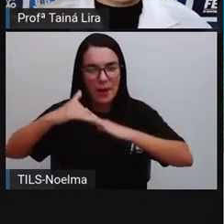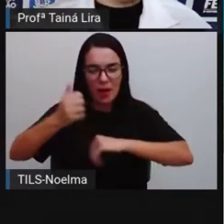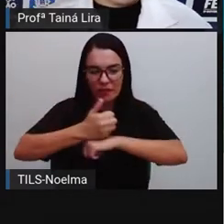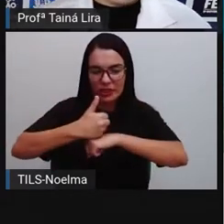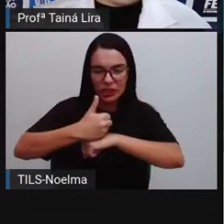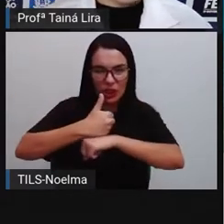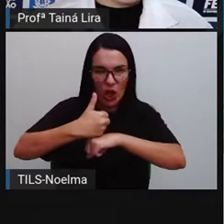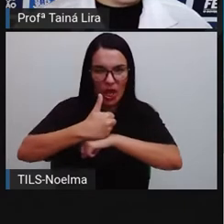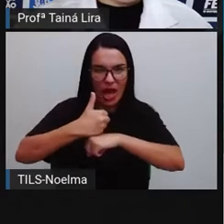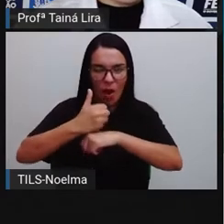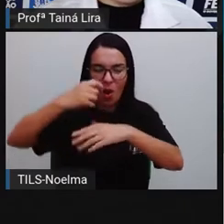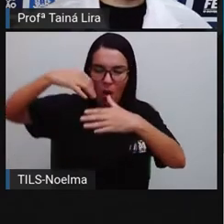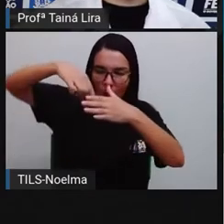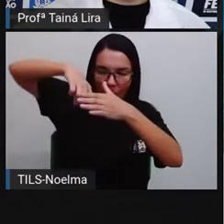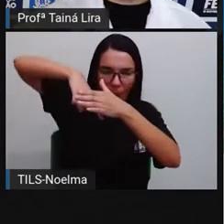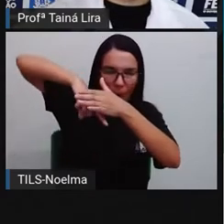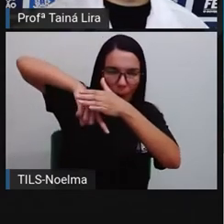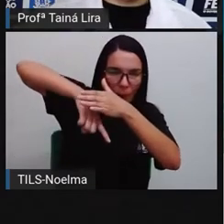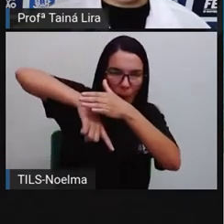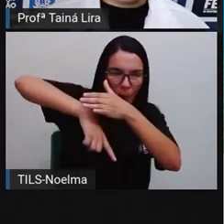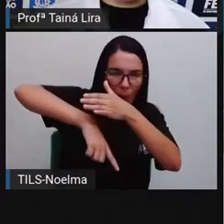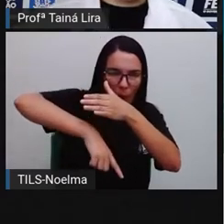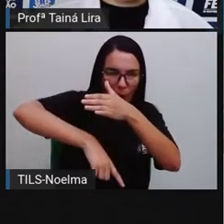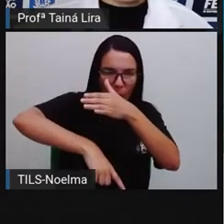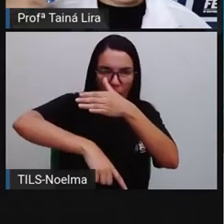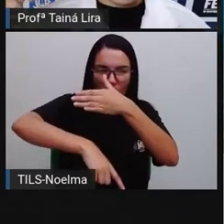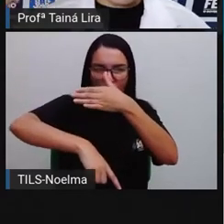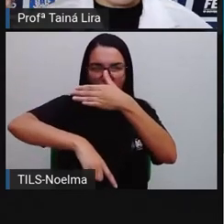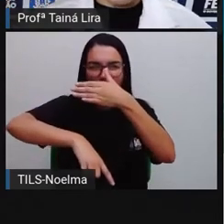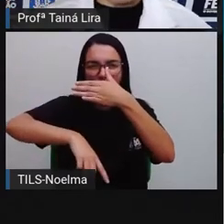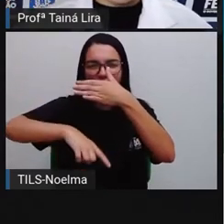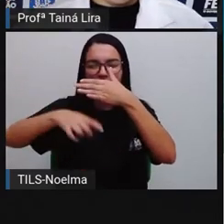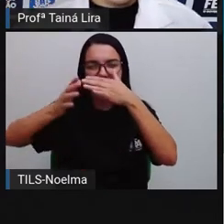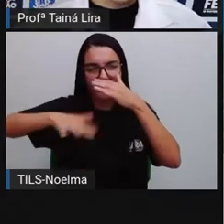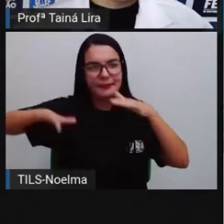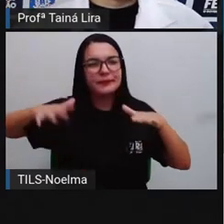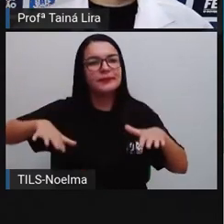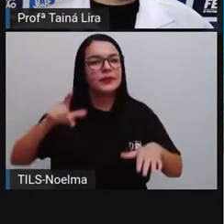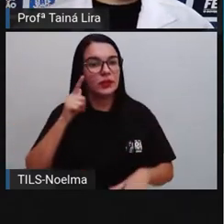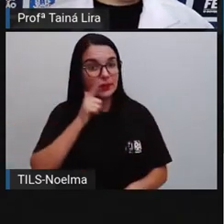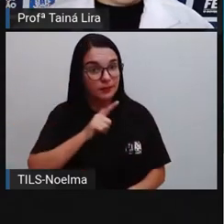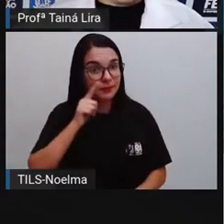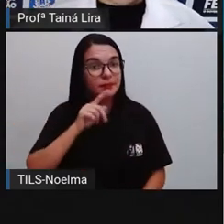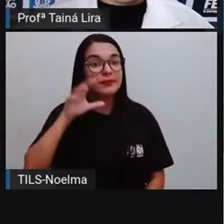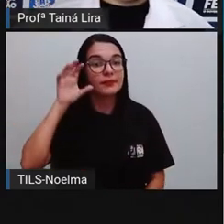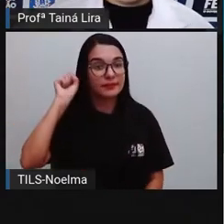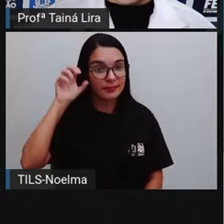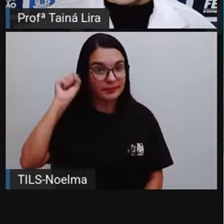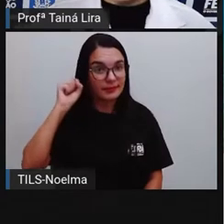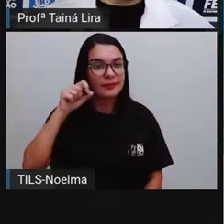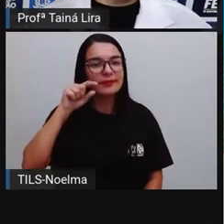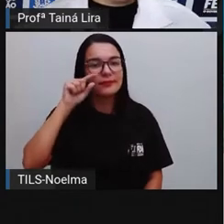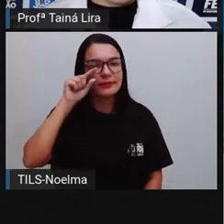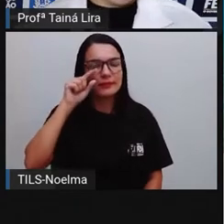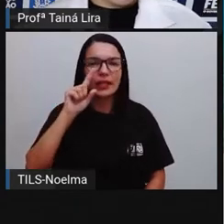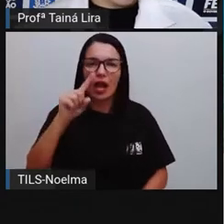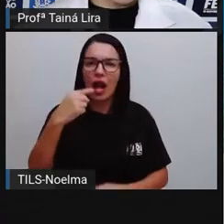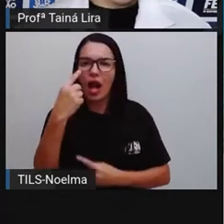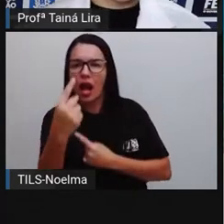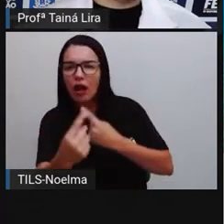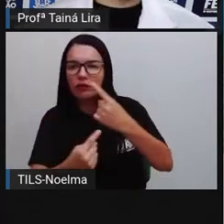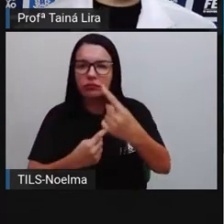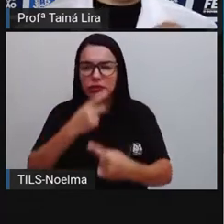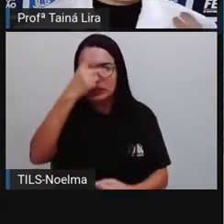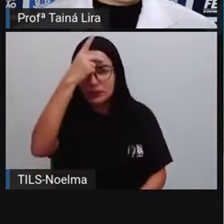principalmente quem vai fazer essas pesquisas né com os animais eles conseguem ouvir os animais alguns